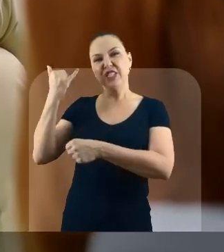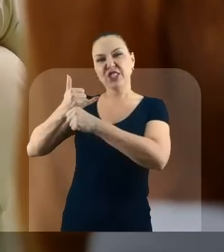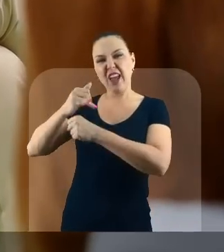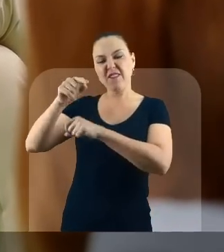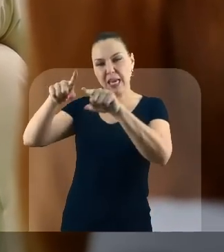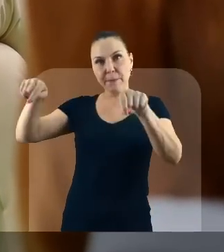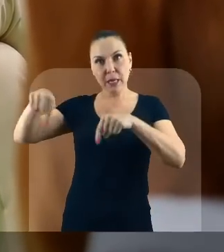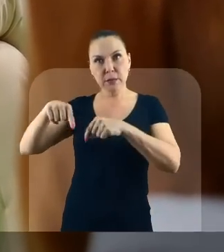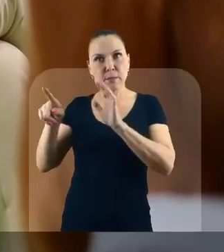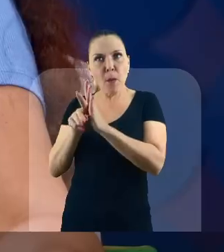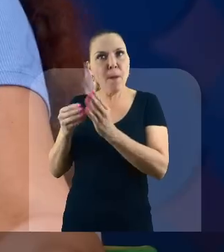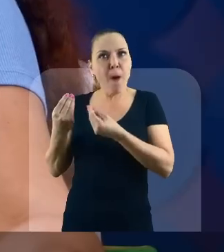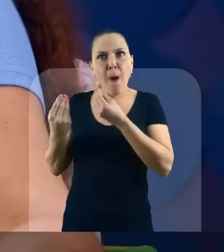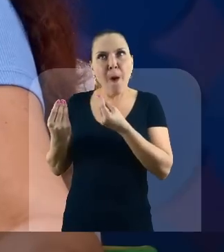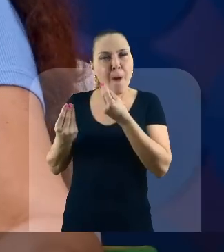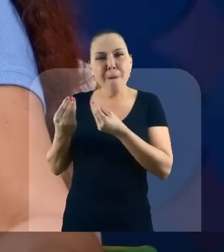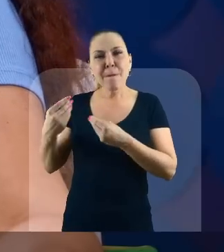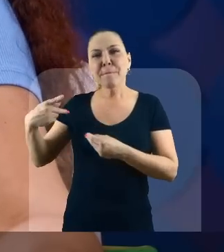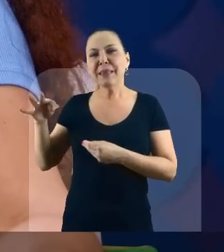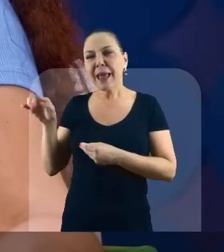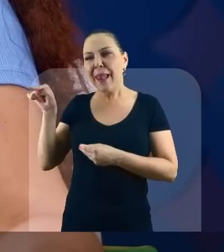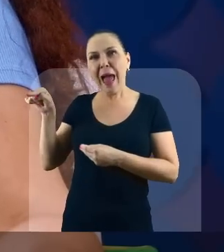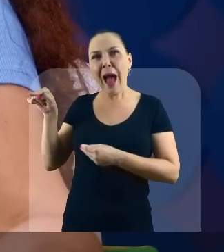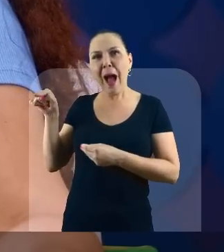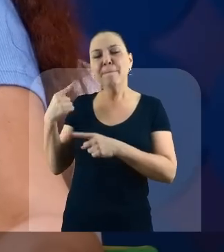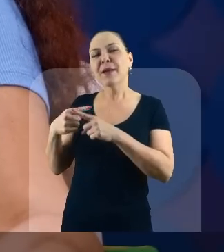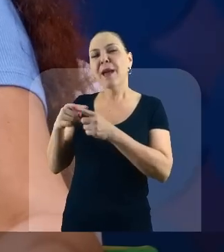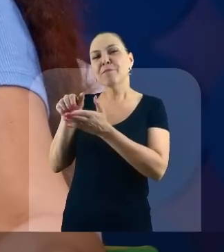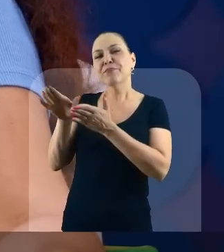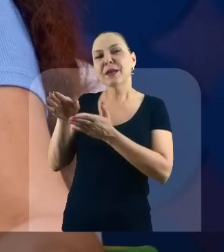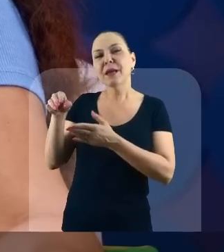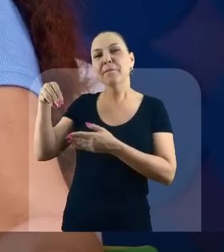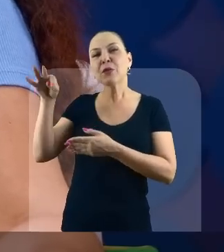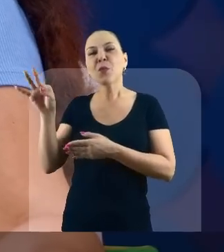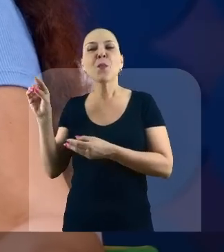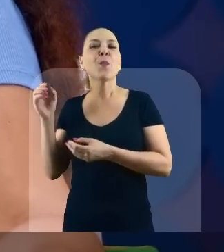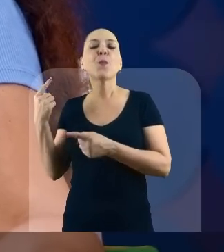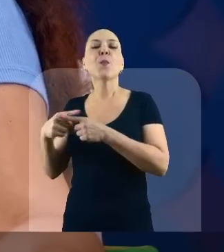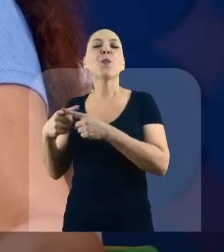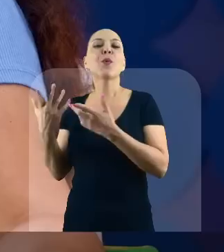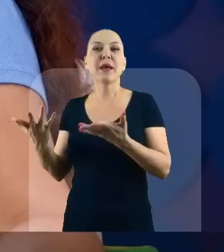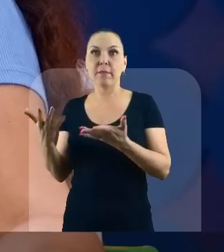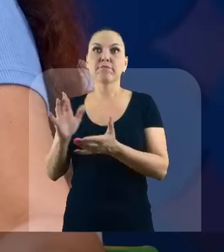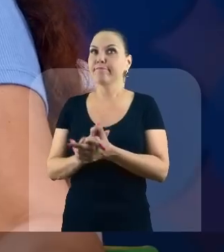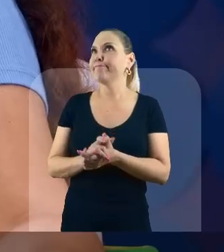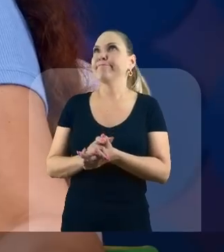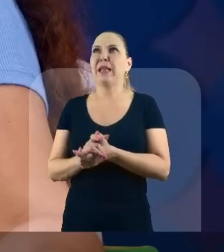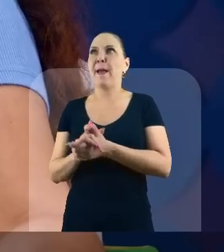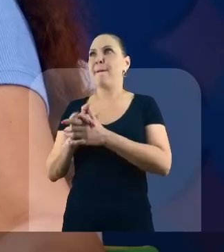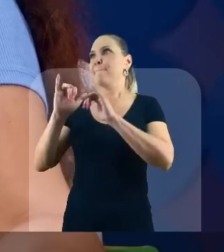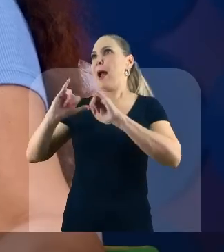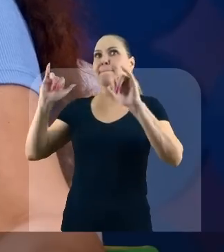Então, assim, por que o PT de lá não expulsou ela ainda? Né? Se a narrativa deles fala tanto